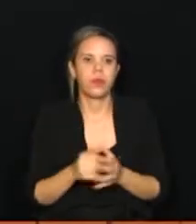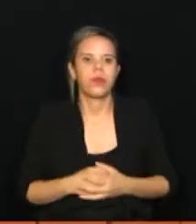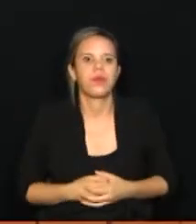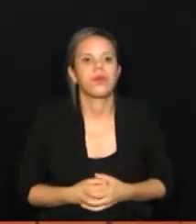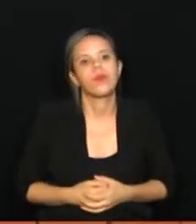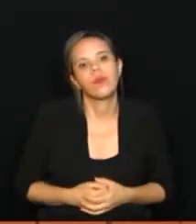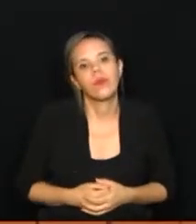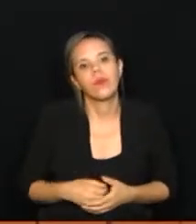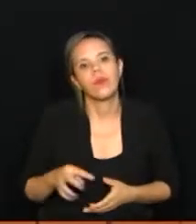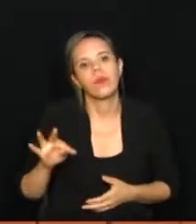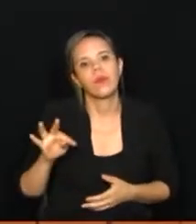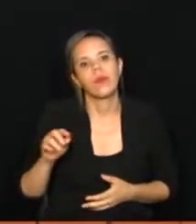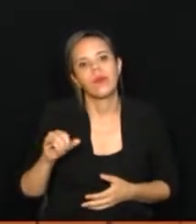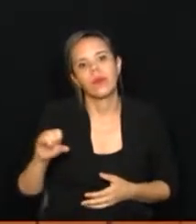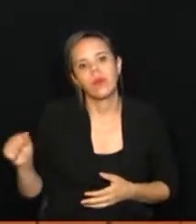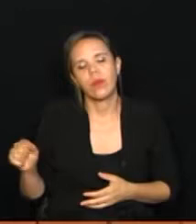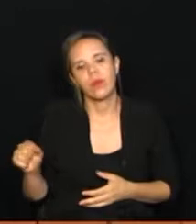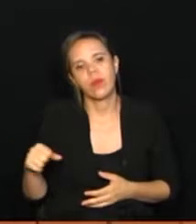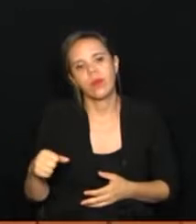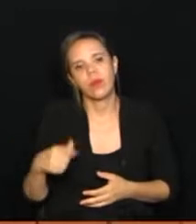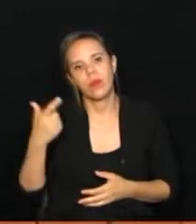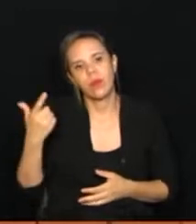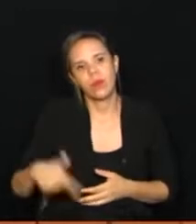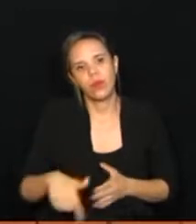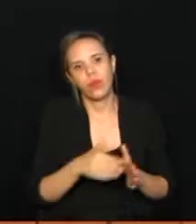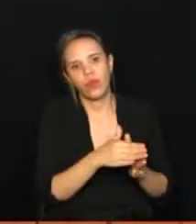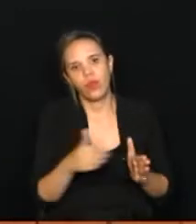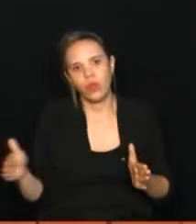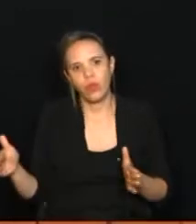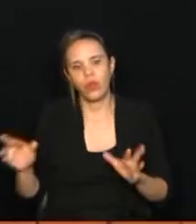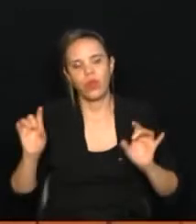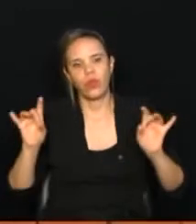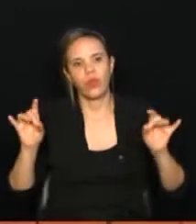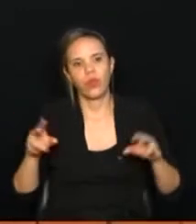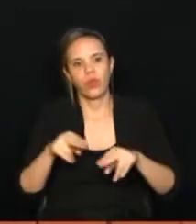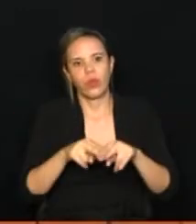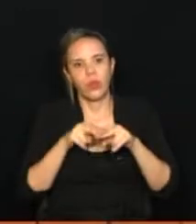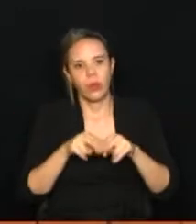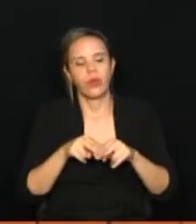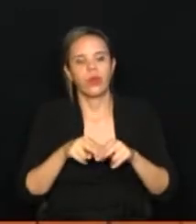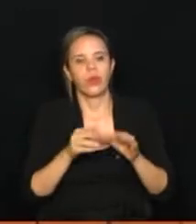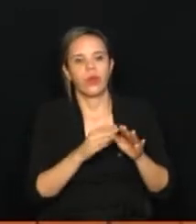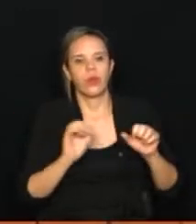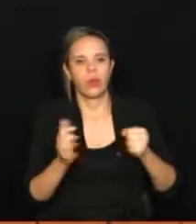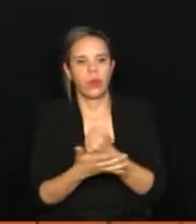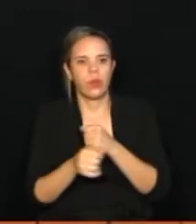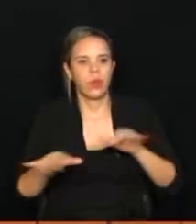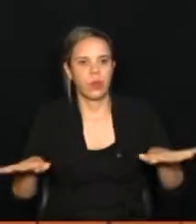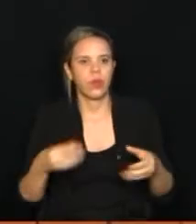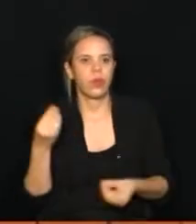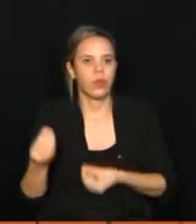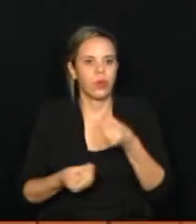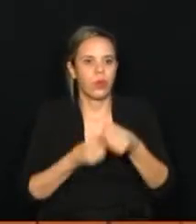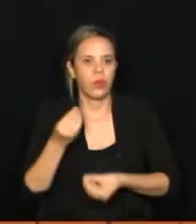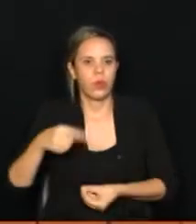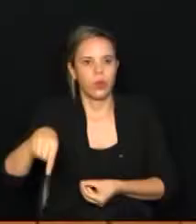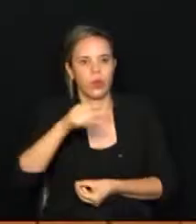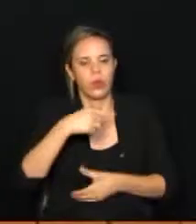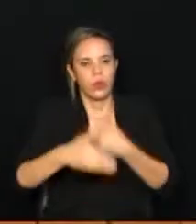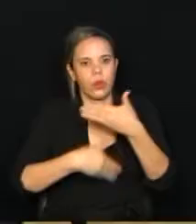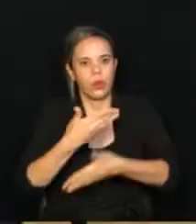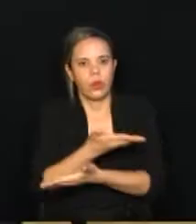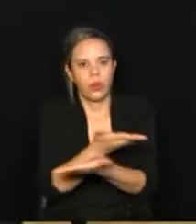Agora, Tássia, é inegável, né, que é mais uma temporada atípica por conta da pandemia. Como é que tem sido a rotina